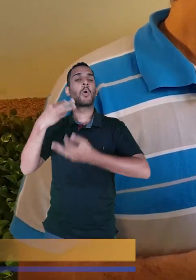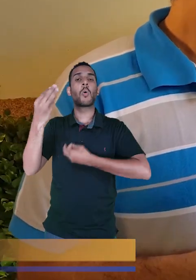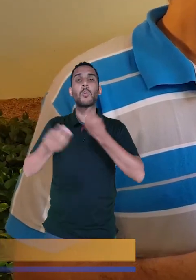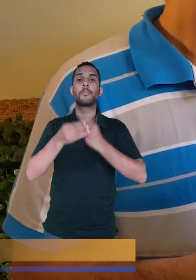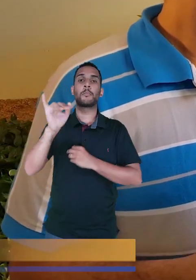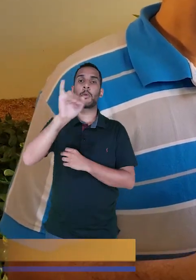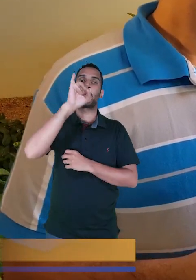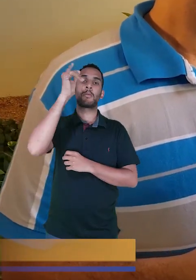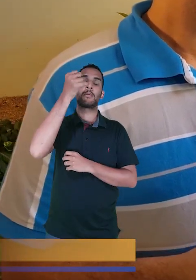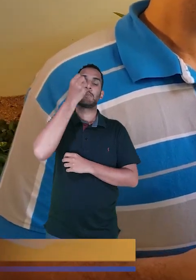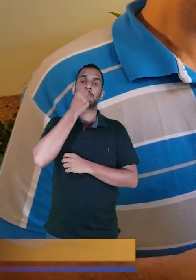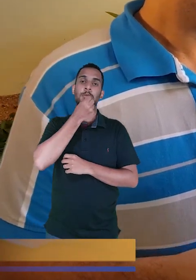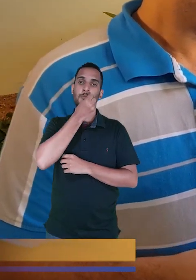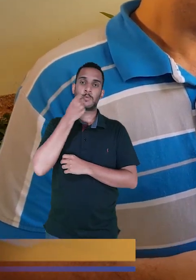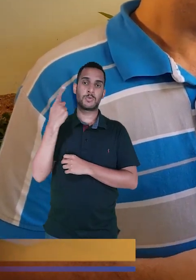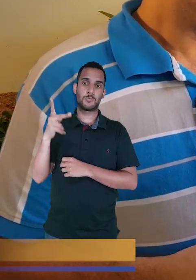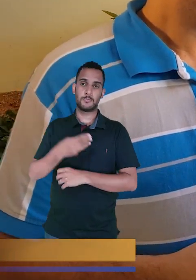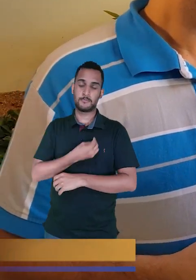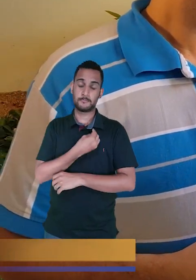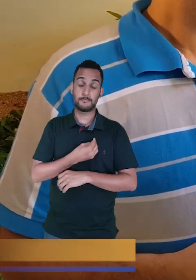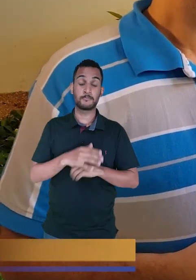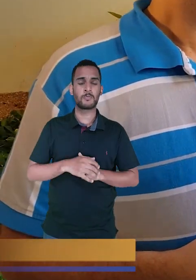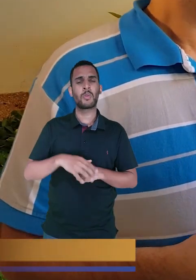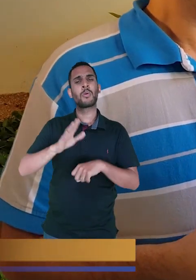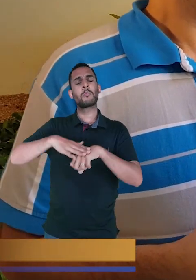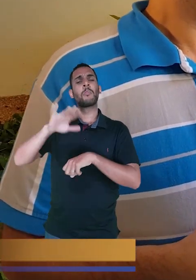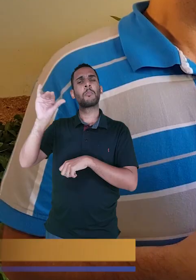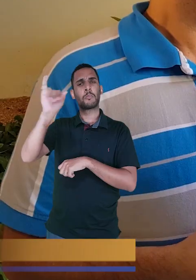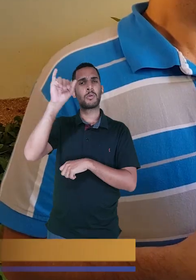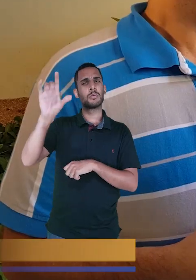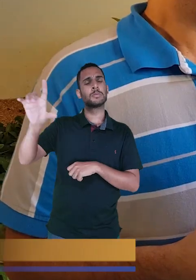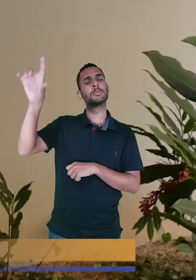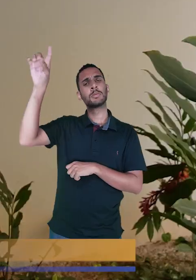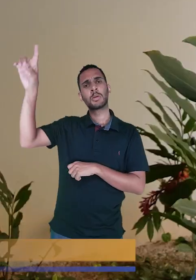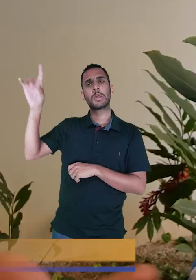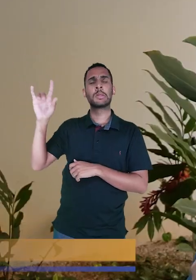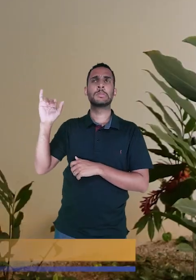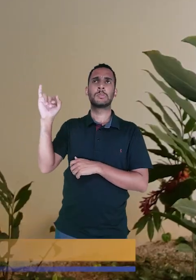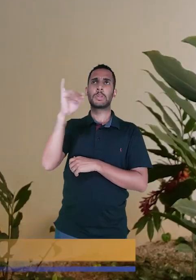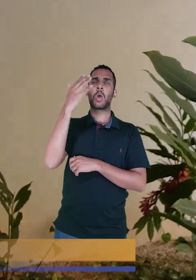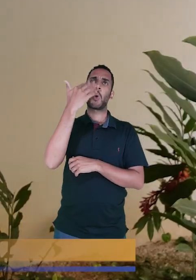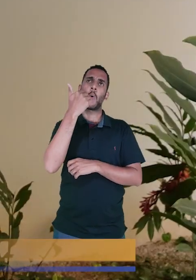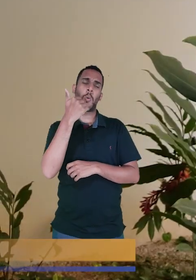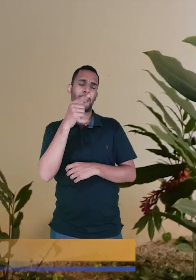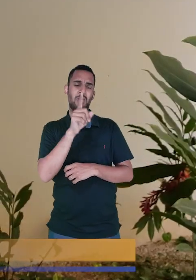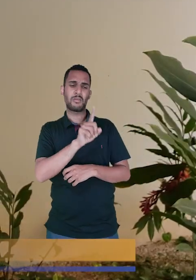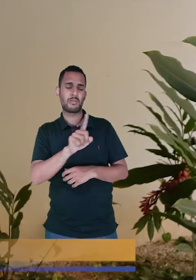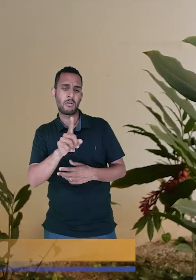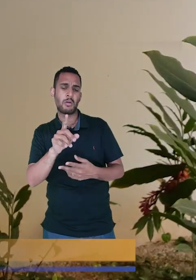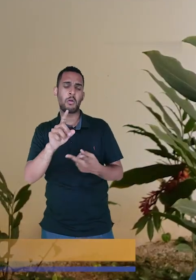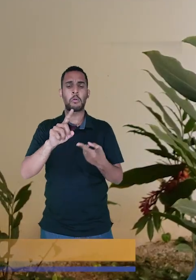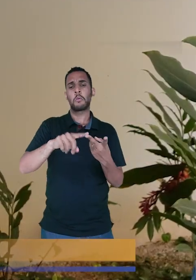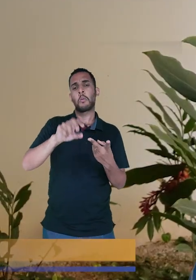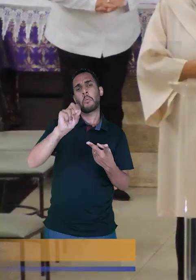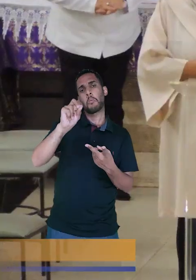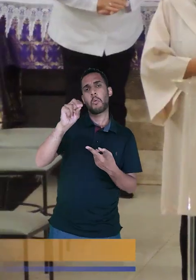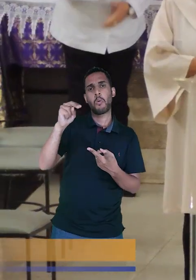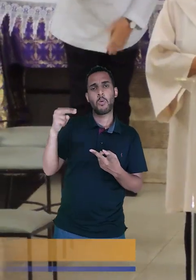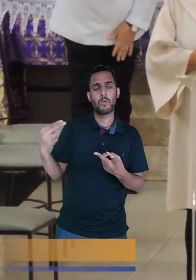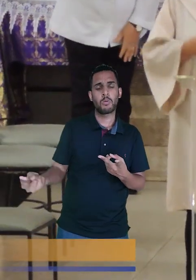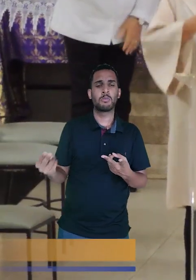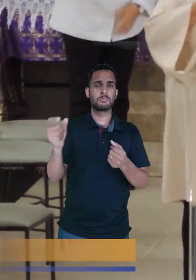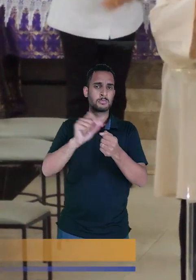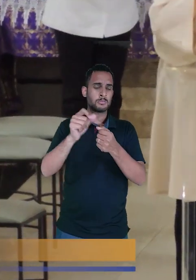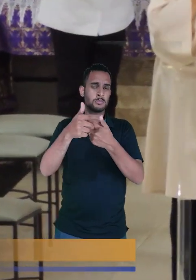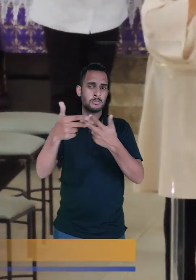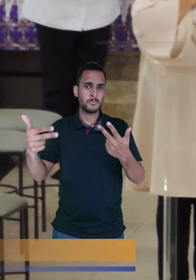o jejum, conta a importância que o sacrifício tem sobre sua vida. O mais importante é Deus. Não é tão importante eu deixar de